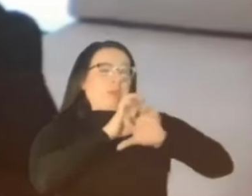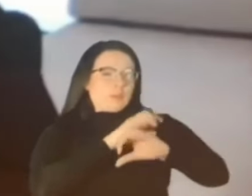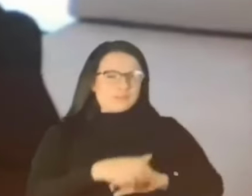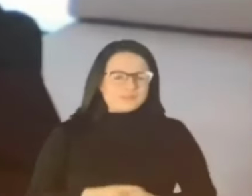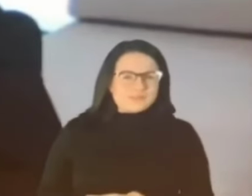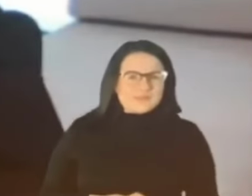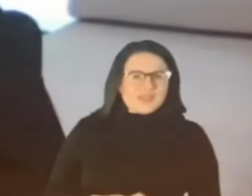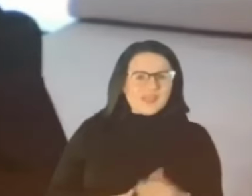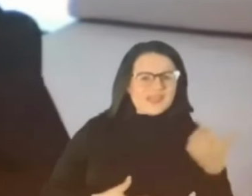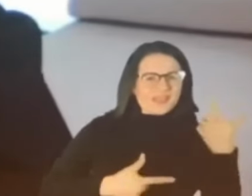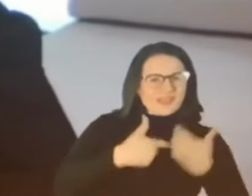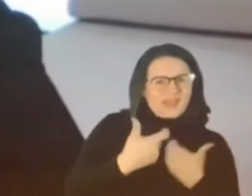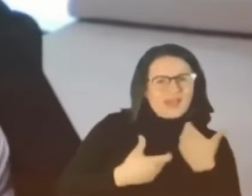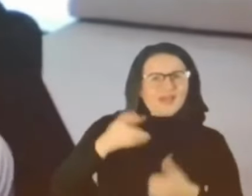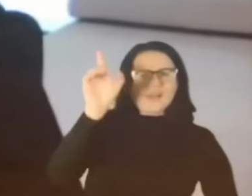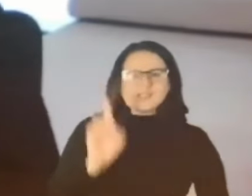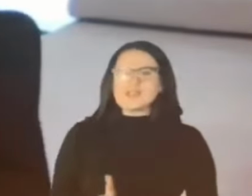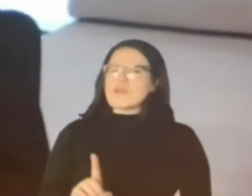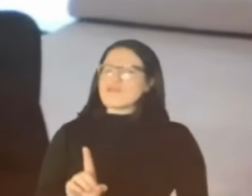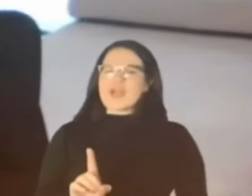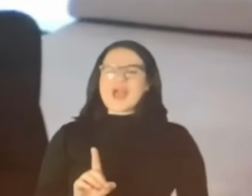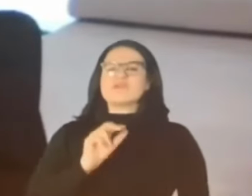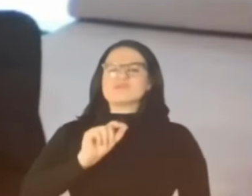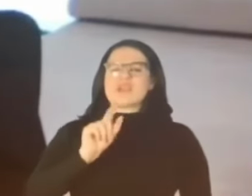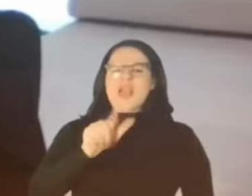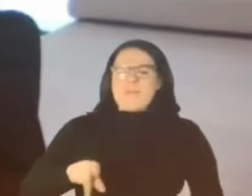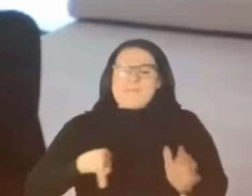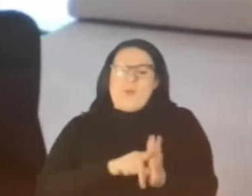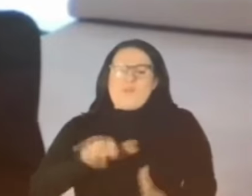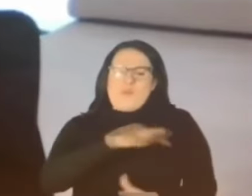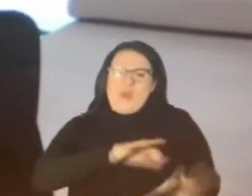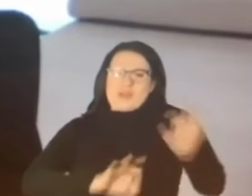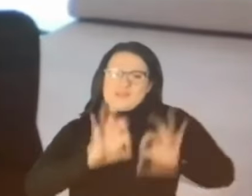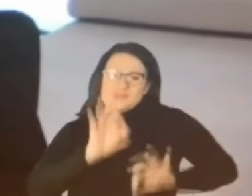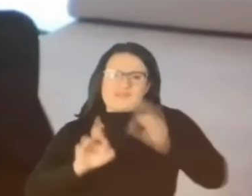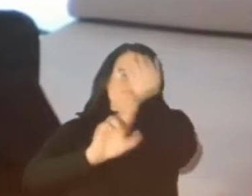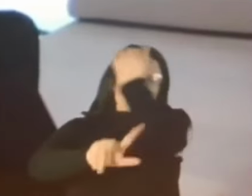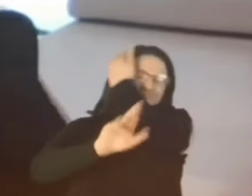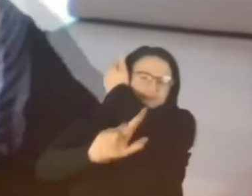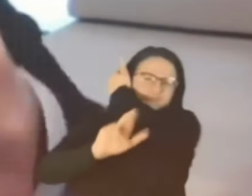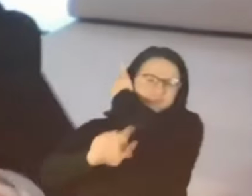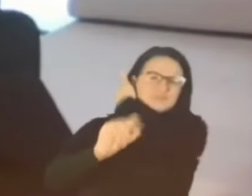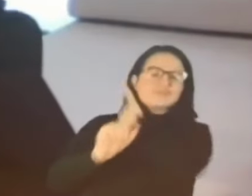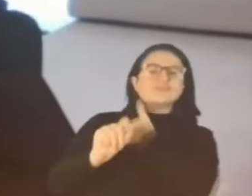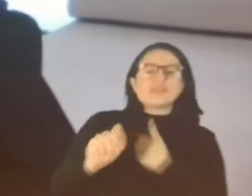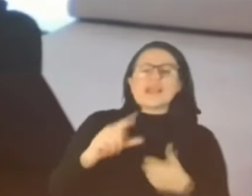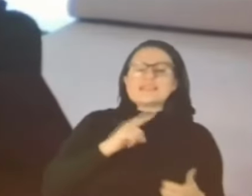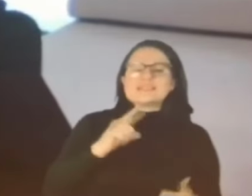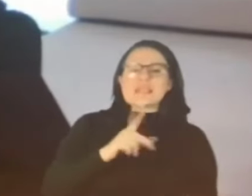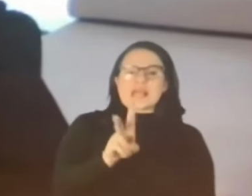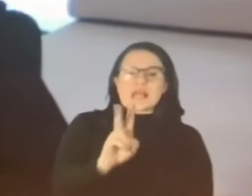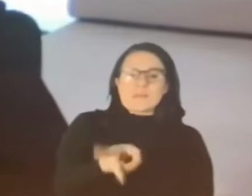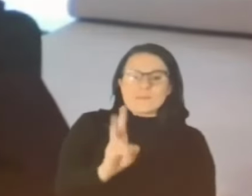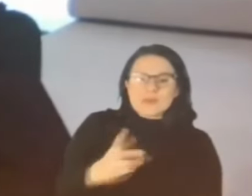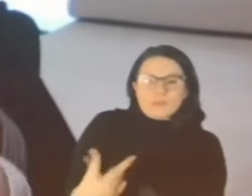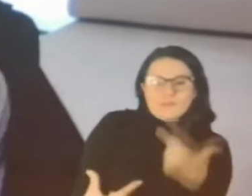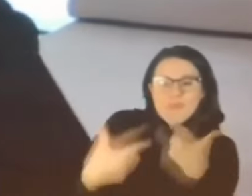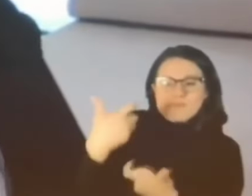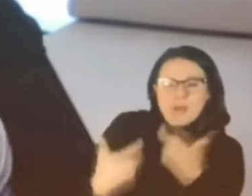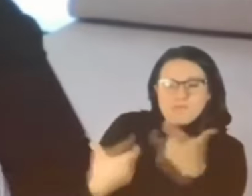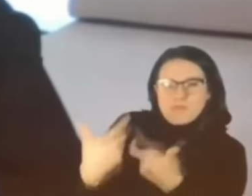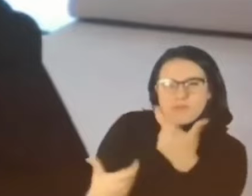exclusivo, inclusive, do próprio poder judiciário, no sentido de que é lá em que se dá o campo de batalha, mas